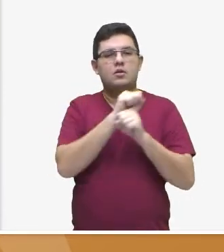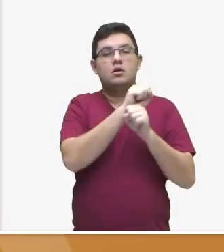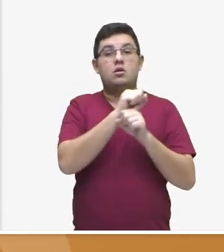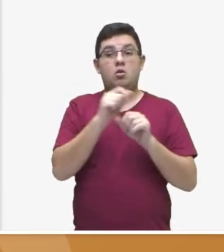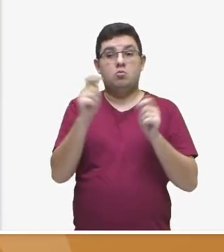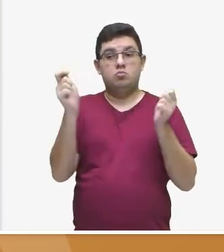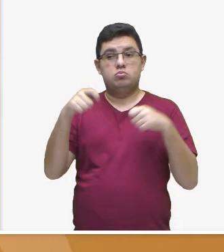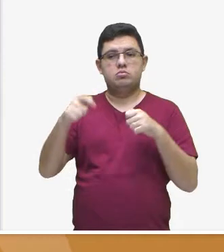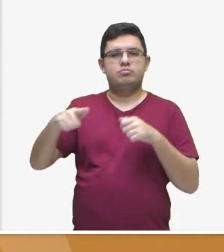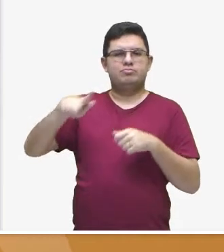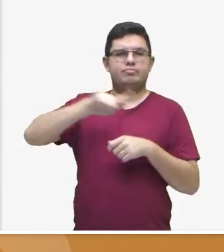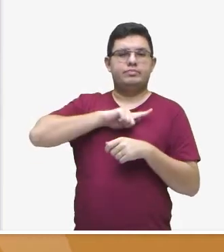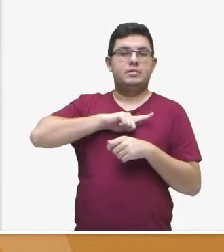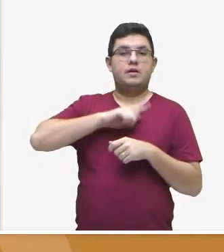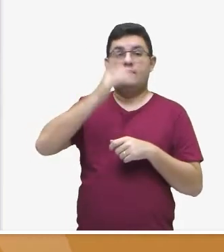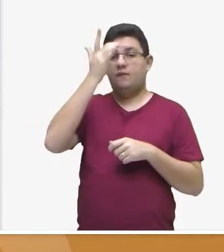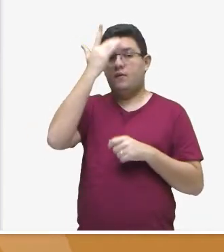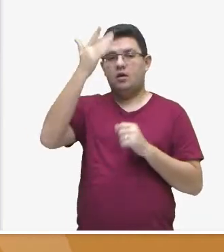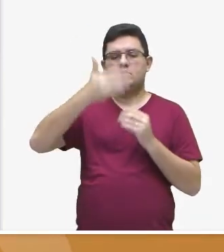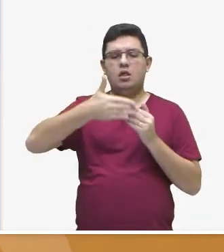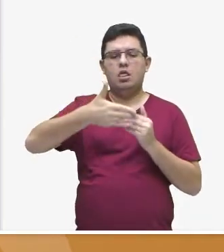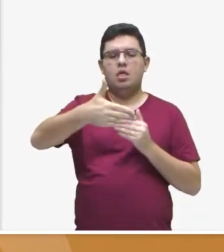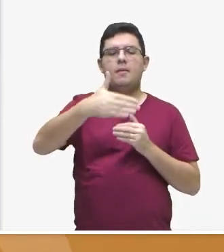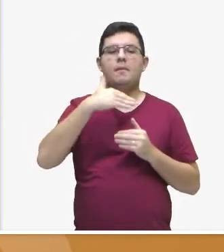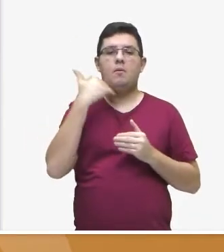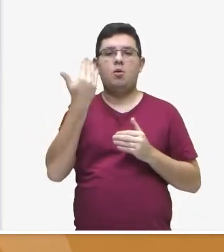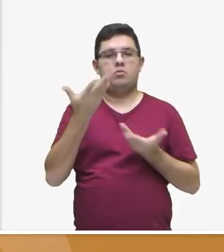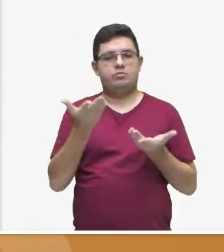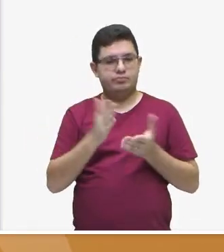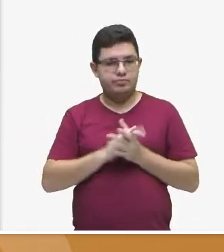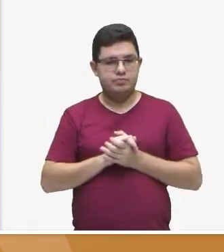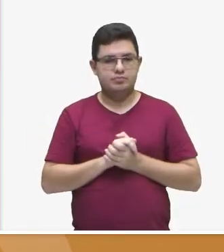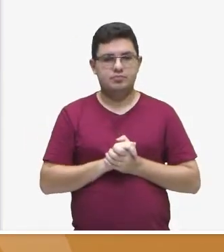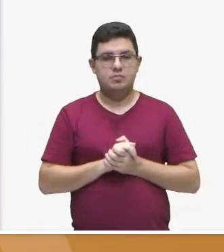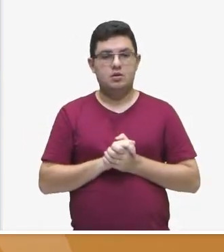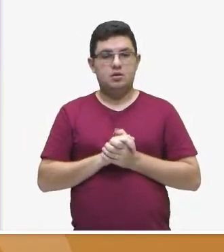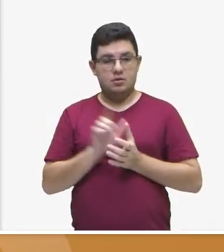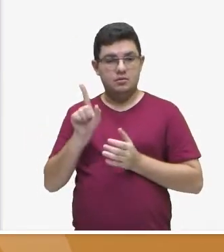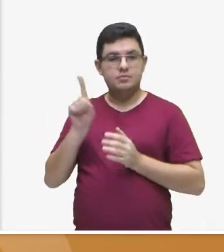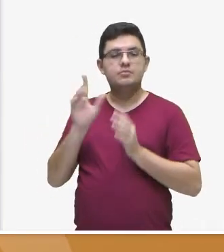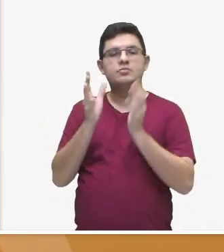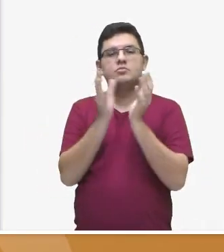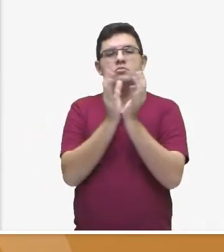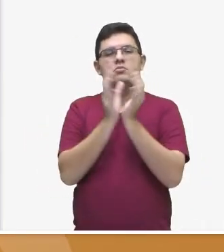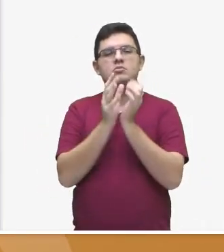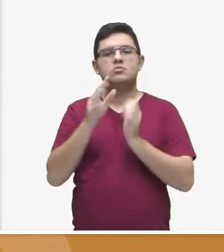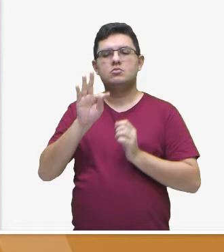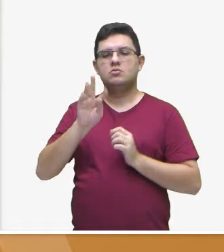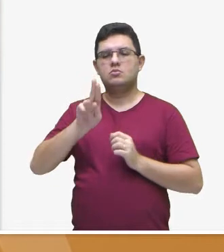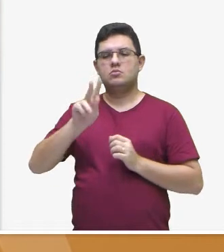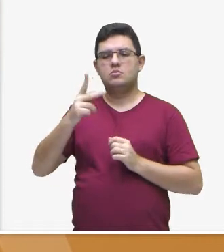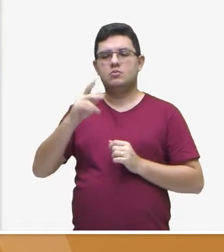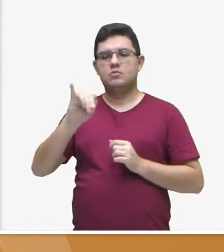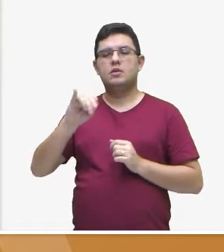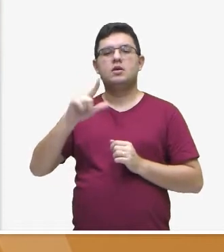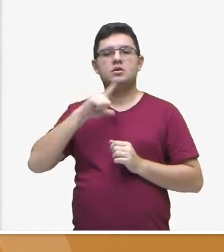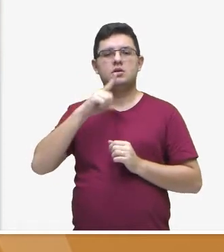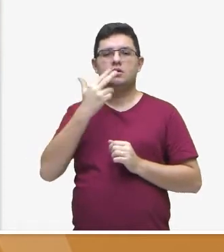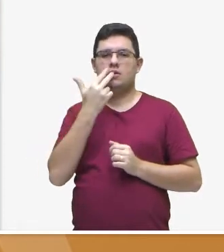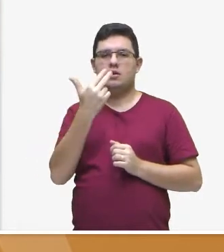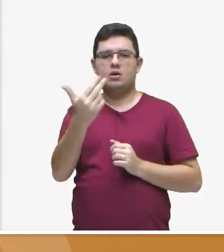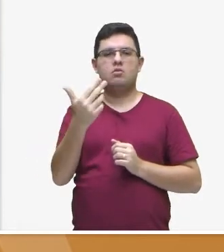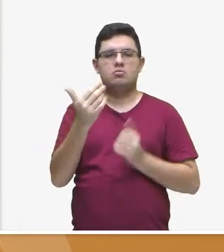os indígenas. Então, os povos tupi falavam línguas semelhantes, o que facilitava o contato entre